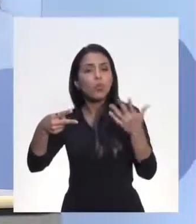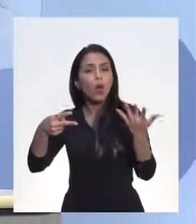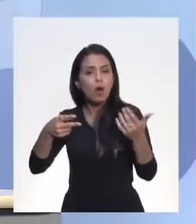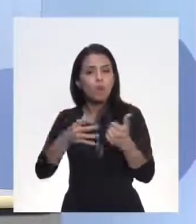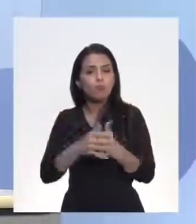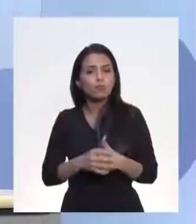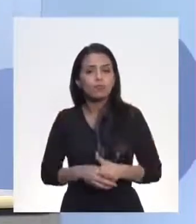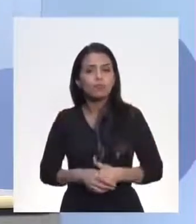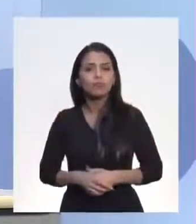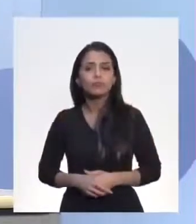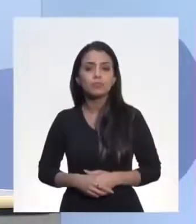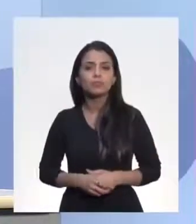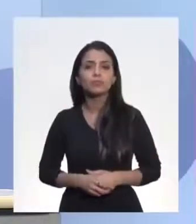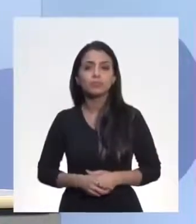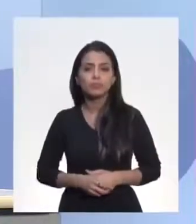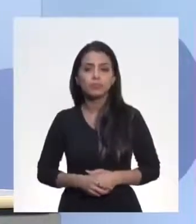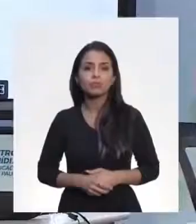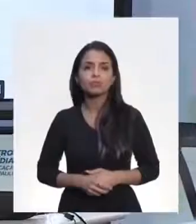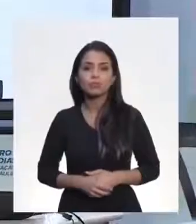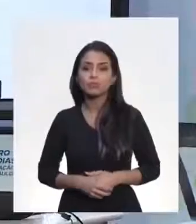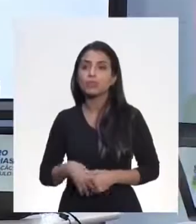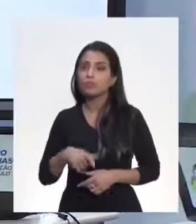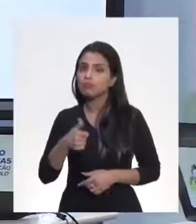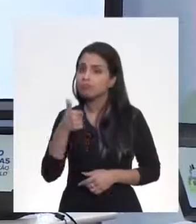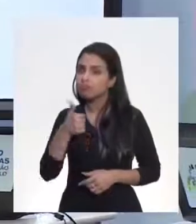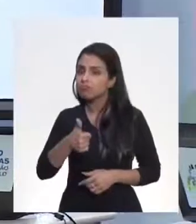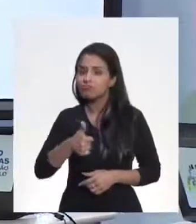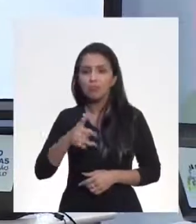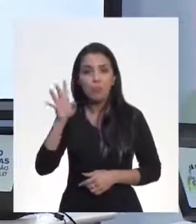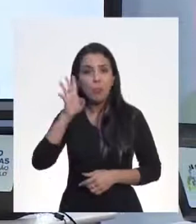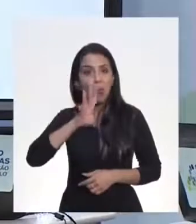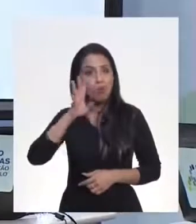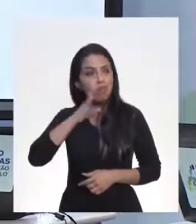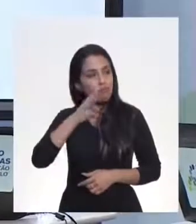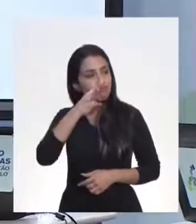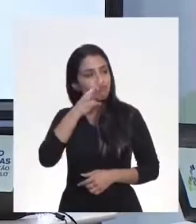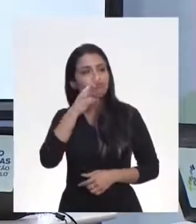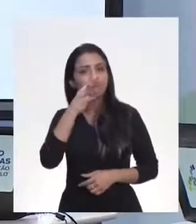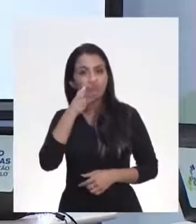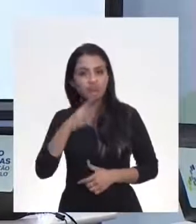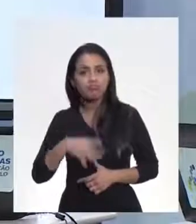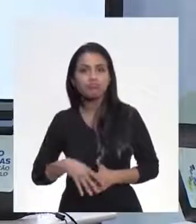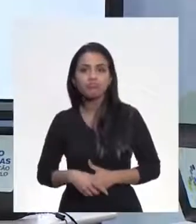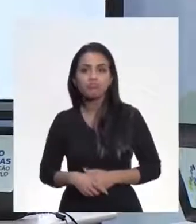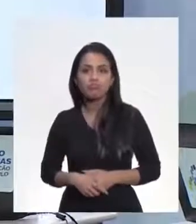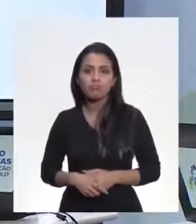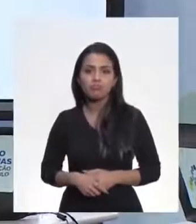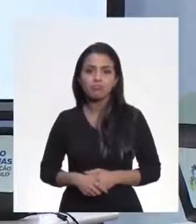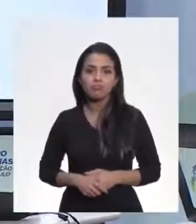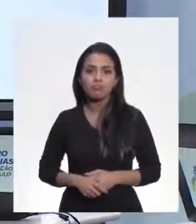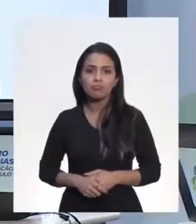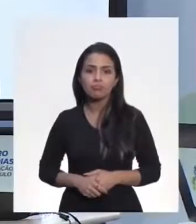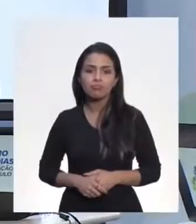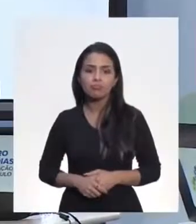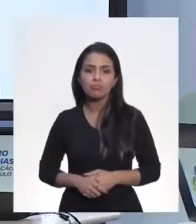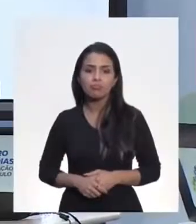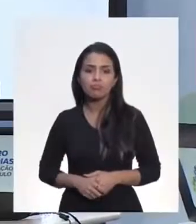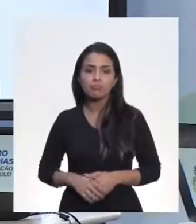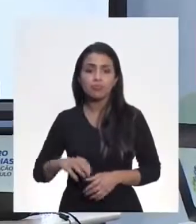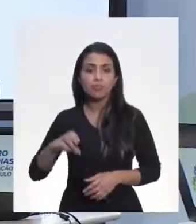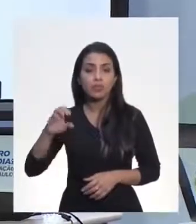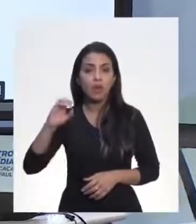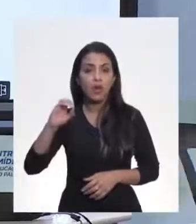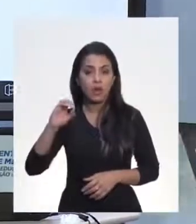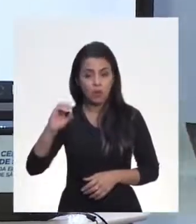Marca aí para eles. Gente, isso daí é incrível. Causal. E depois OP, oração e a de principal. baixo é a